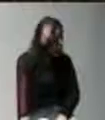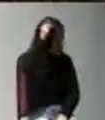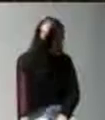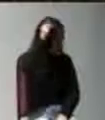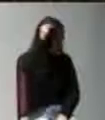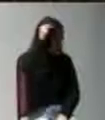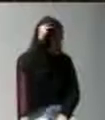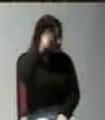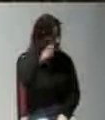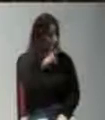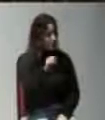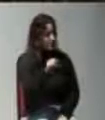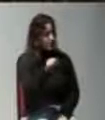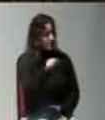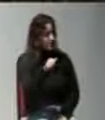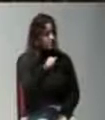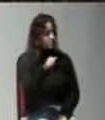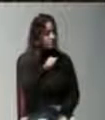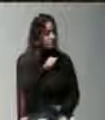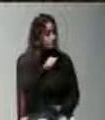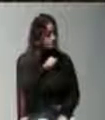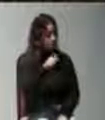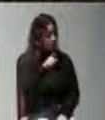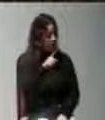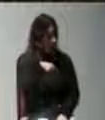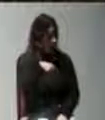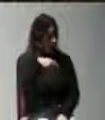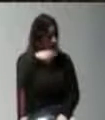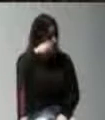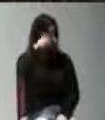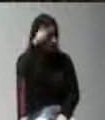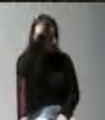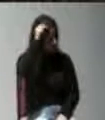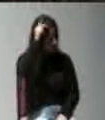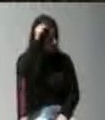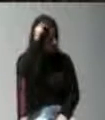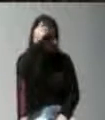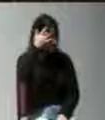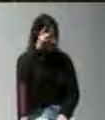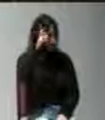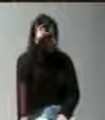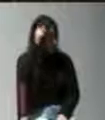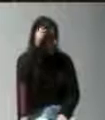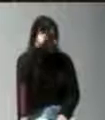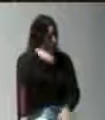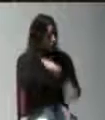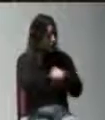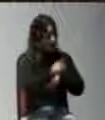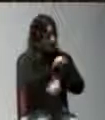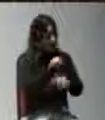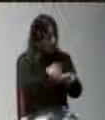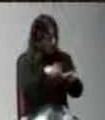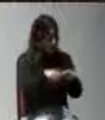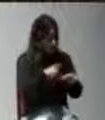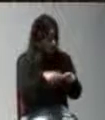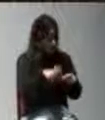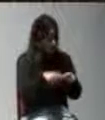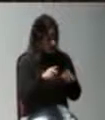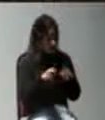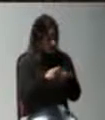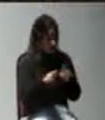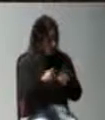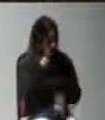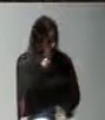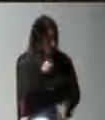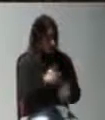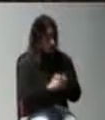de pós-graduação em Educação da UFRGS. Ela é graduada em Letras pela Unicinos, é mestre em Educação pelo Instituto de